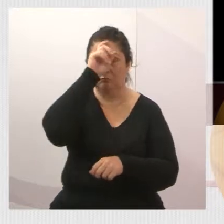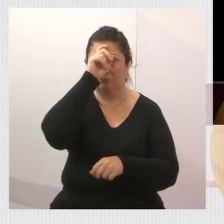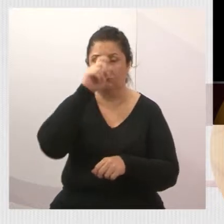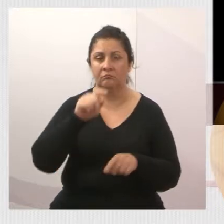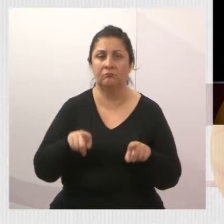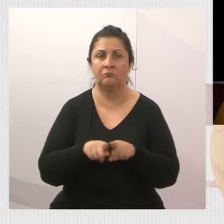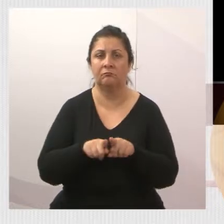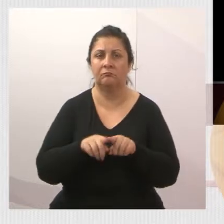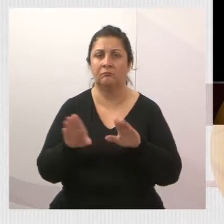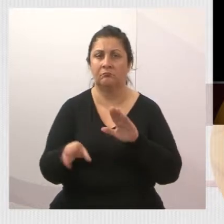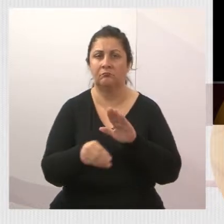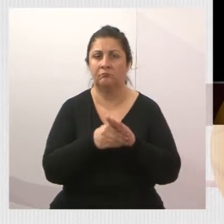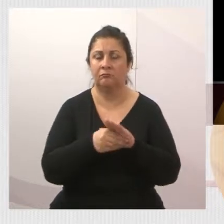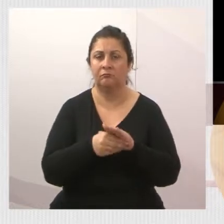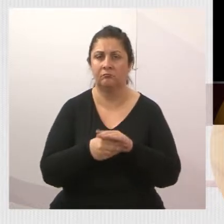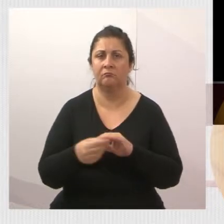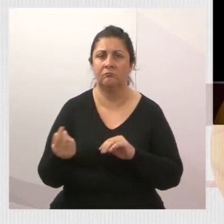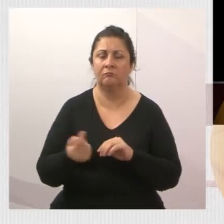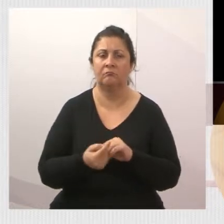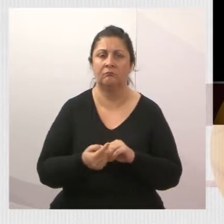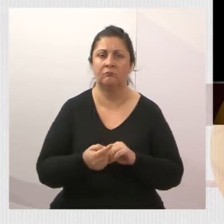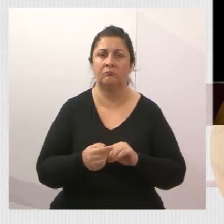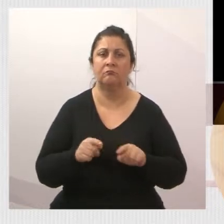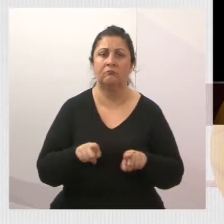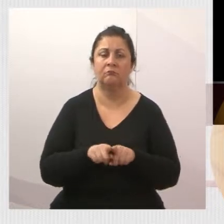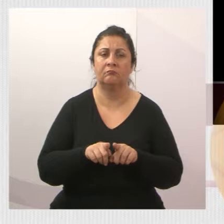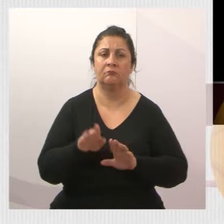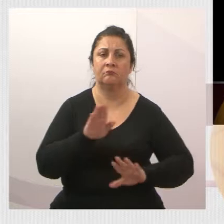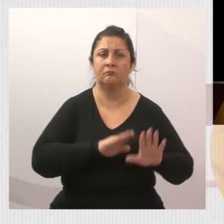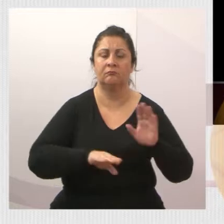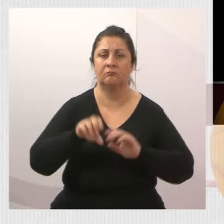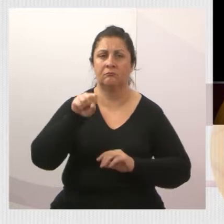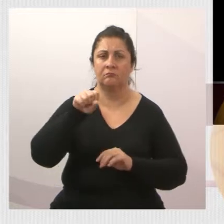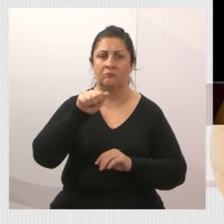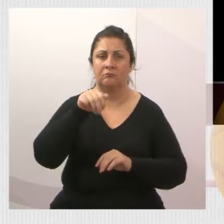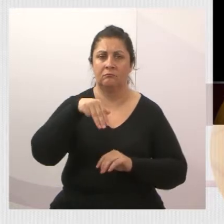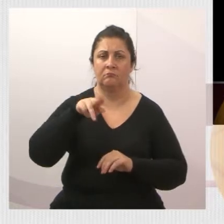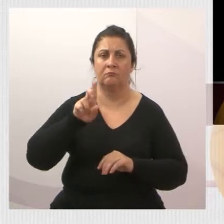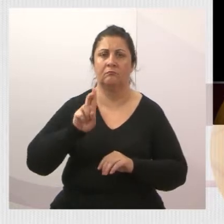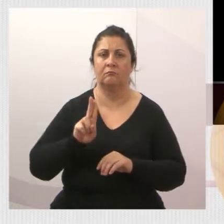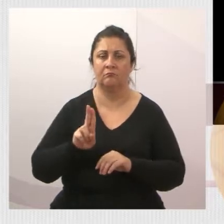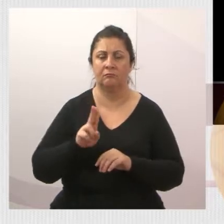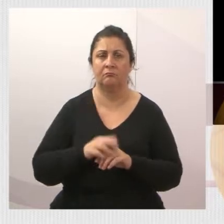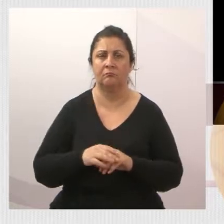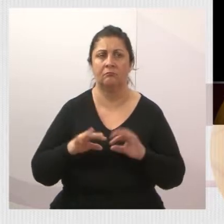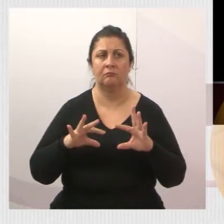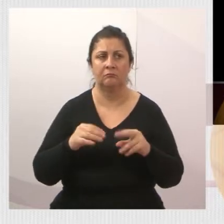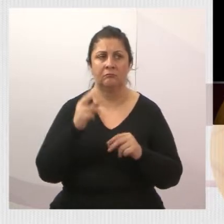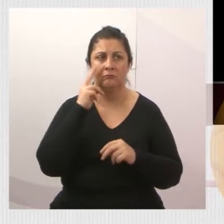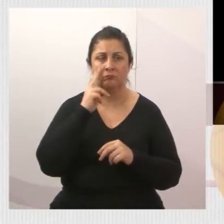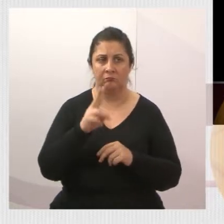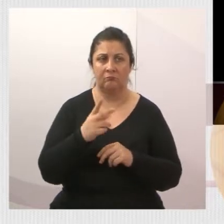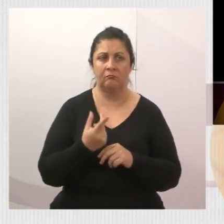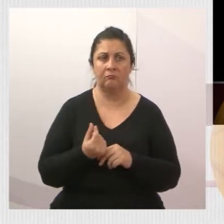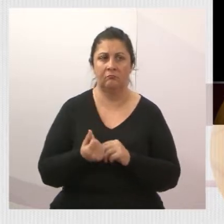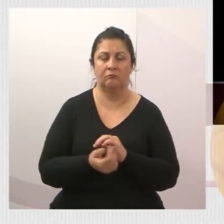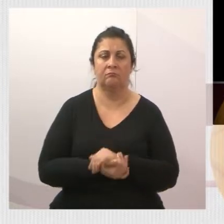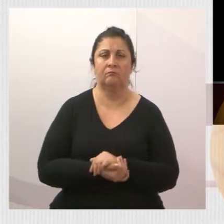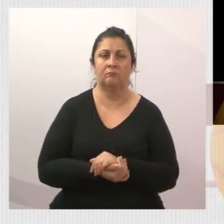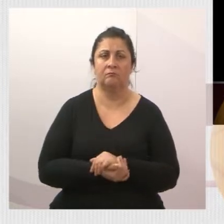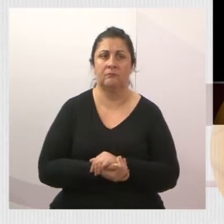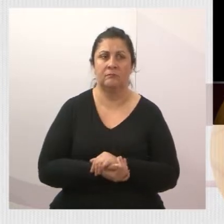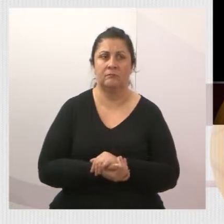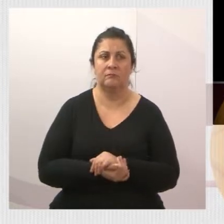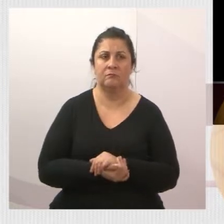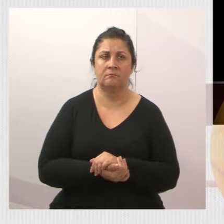impositivas destinadas à saúde e a manutenção do consórcio do SAMU também, que todos ali estão acompanhando um pouco do recurso.